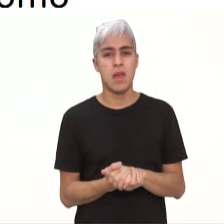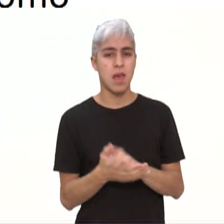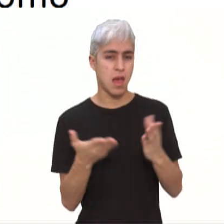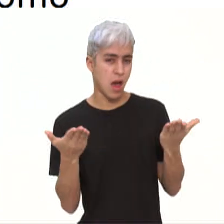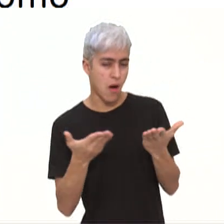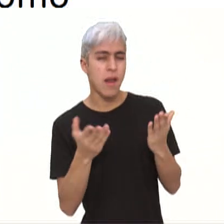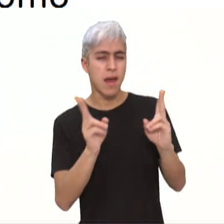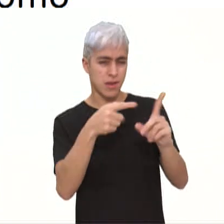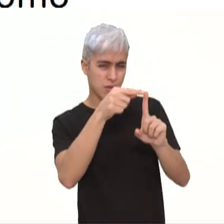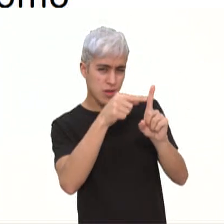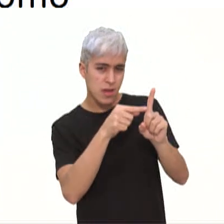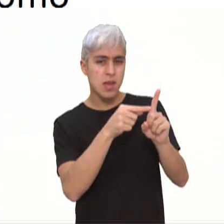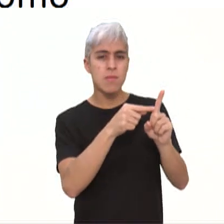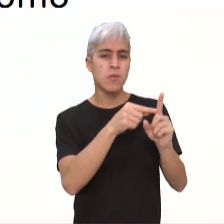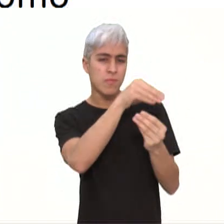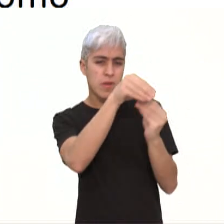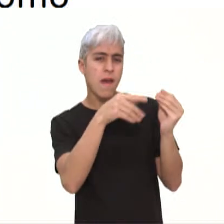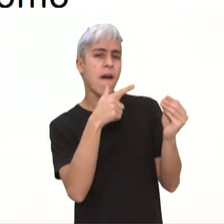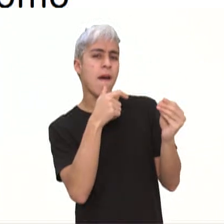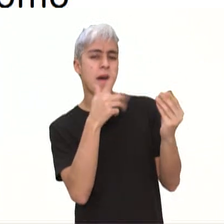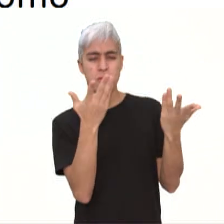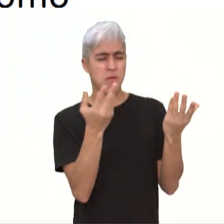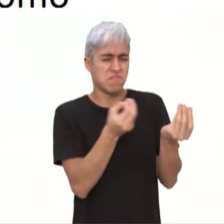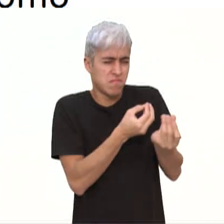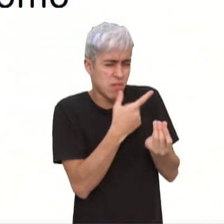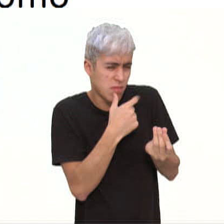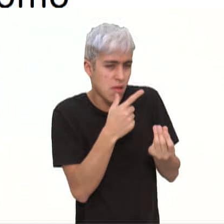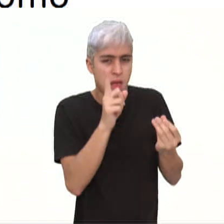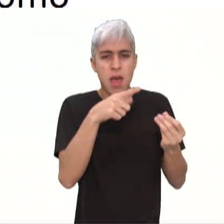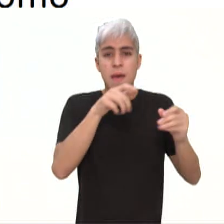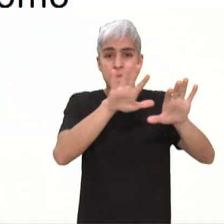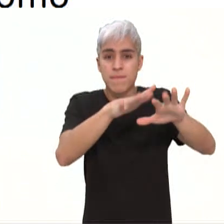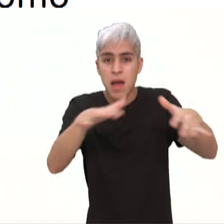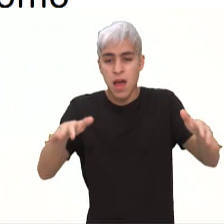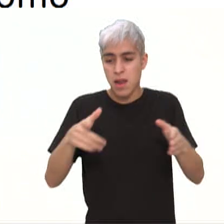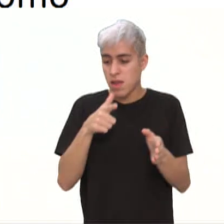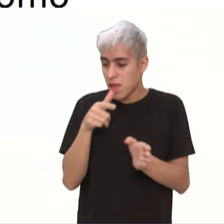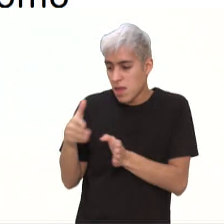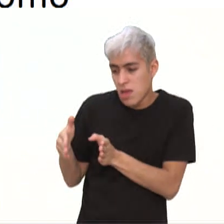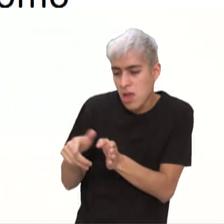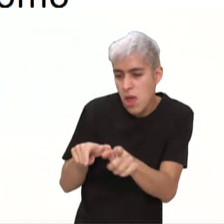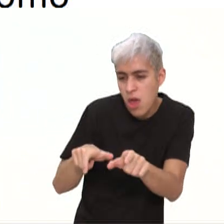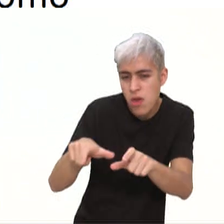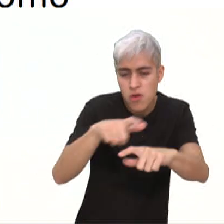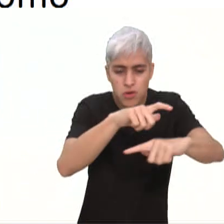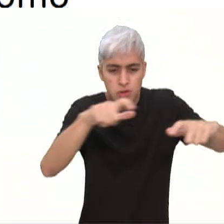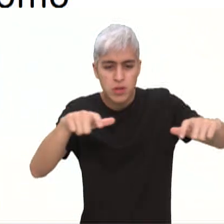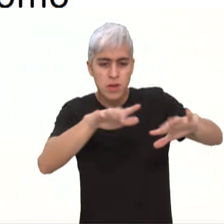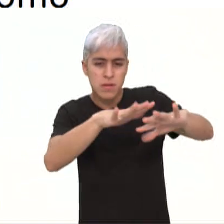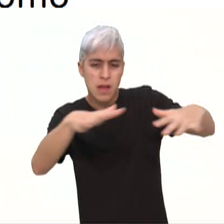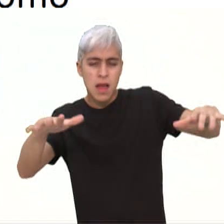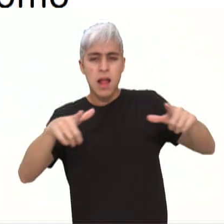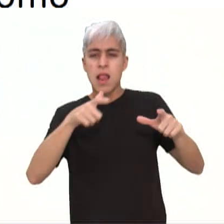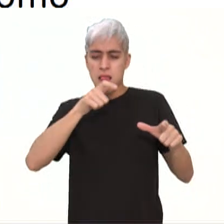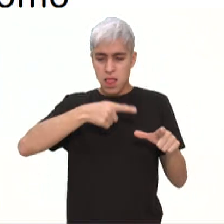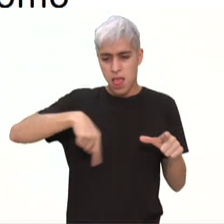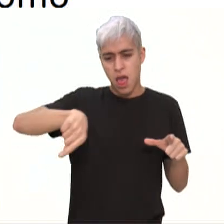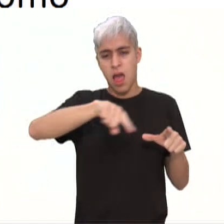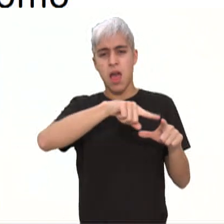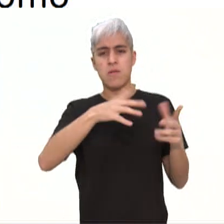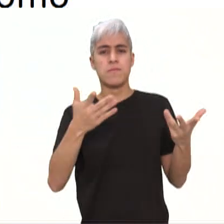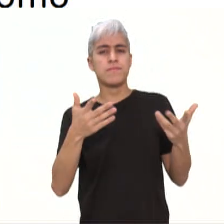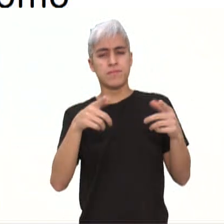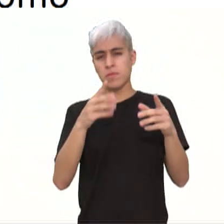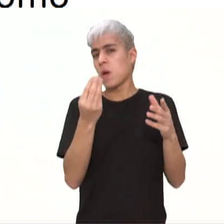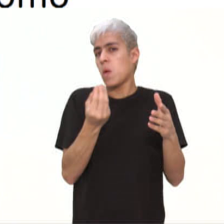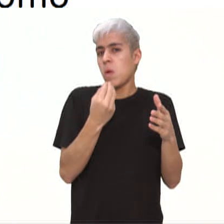tipos ainda, os hídricos, são aí a água, os mares, os rios, oceanos, lagos e, obviamente,